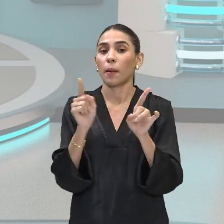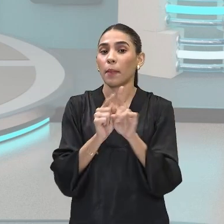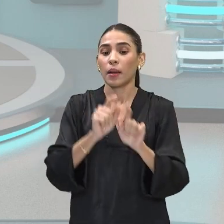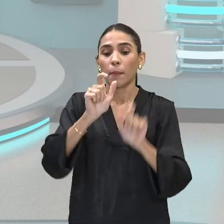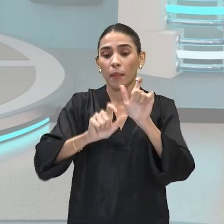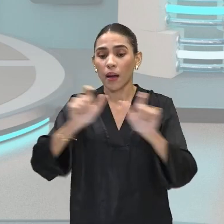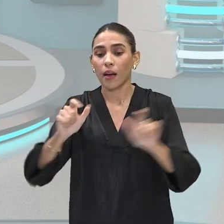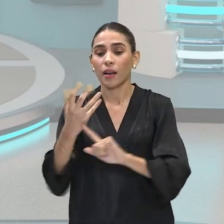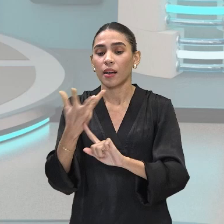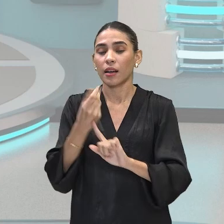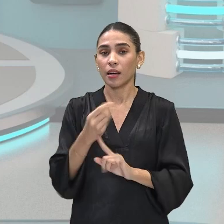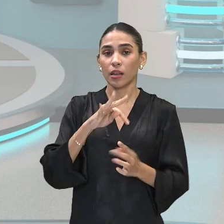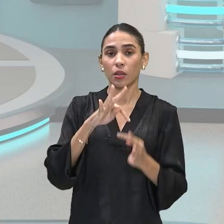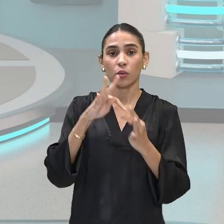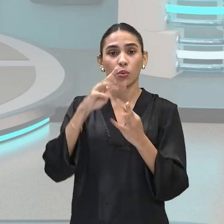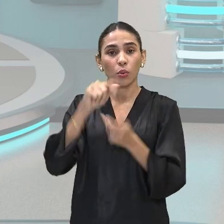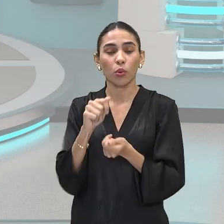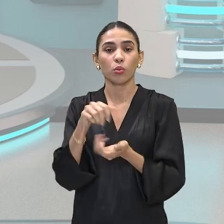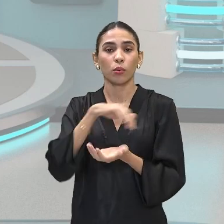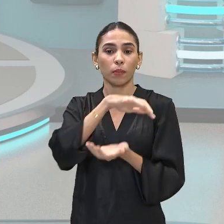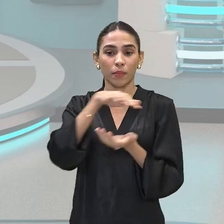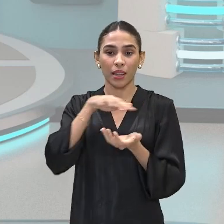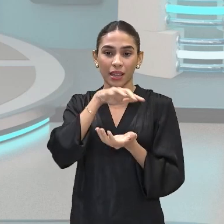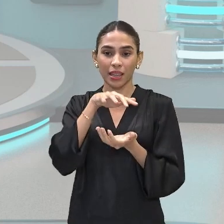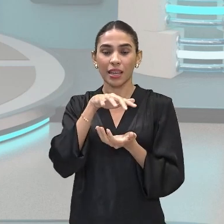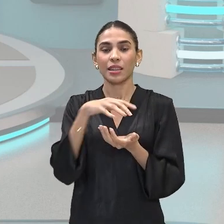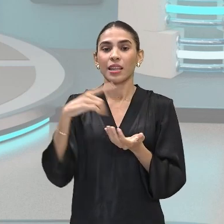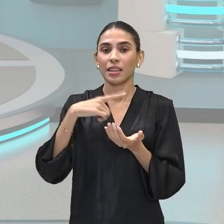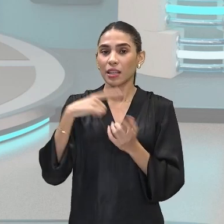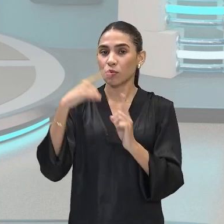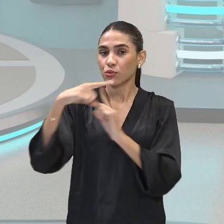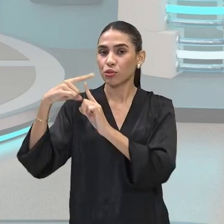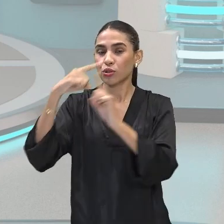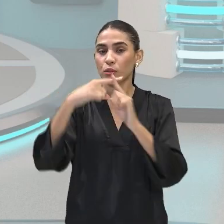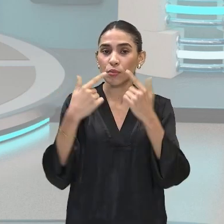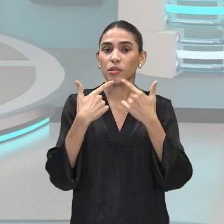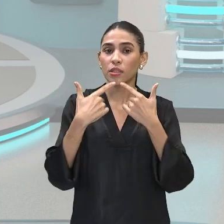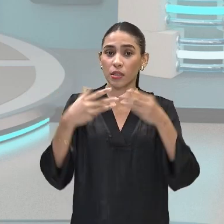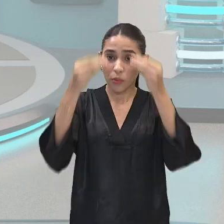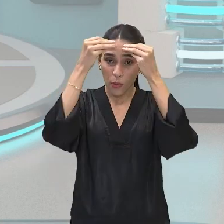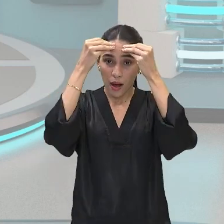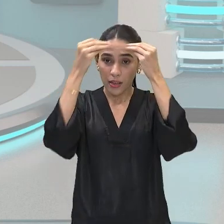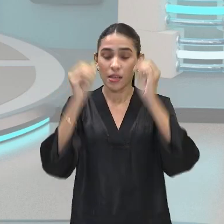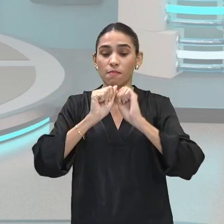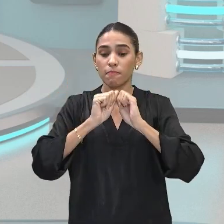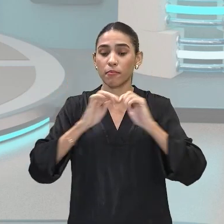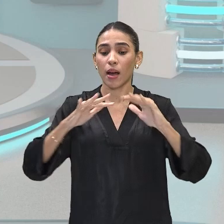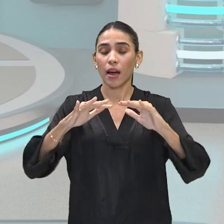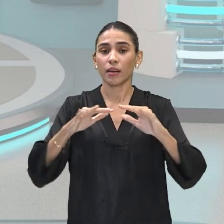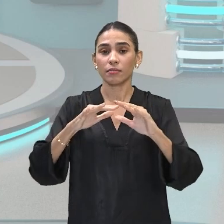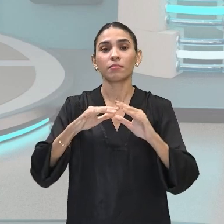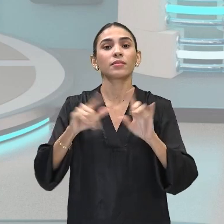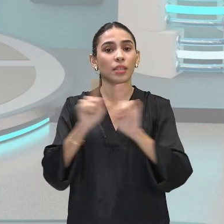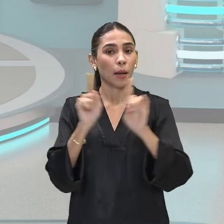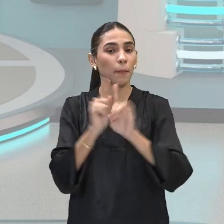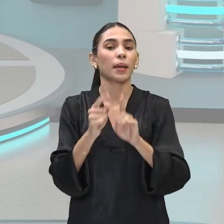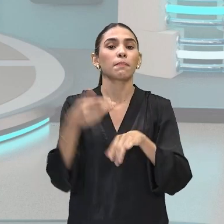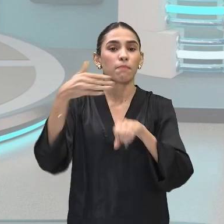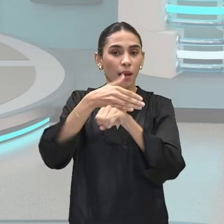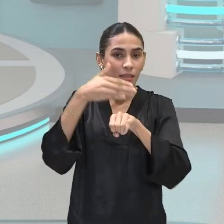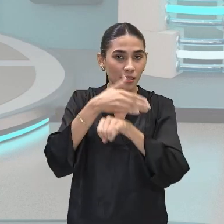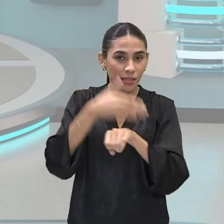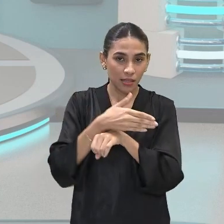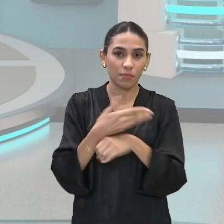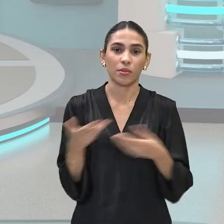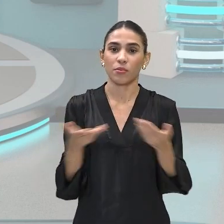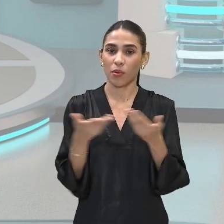de todo o planeta, operando linguagens variadas, ele passou a compor esse universo complexo que a gente